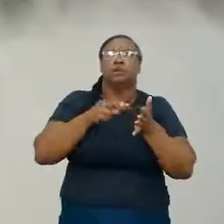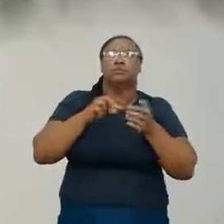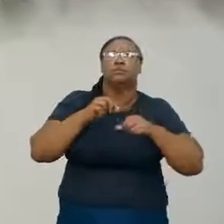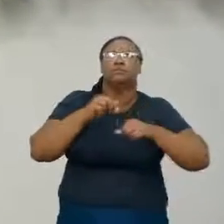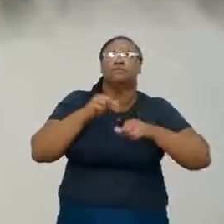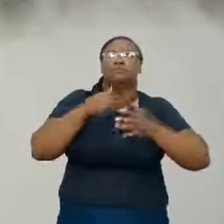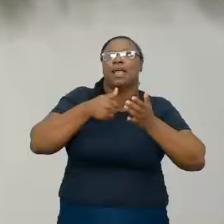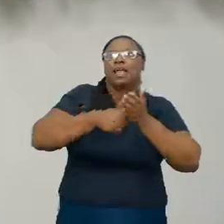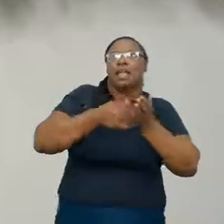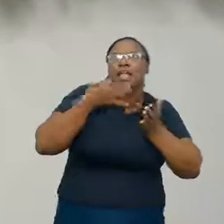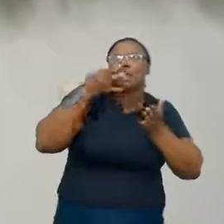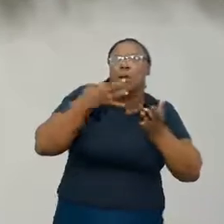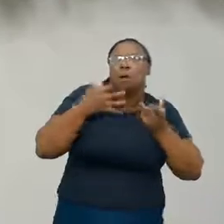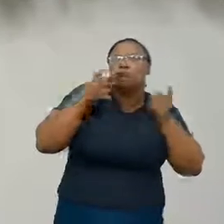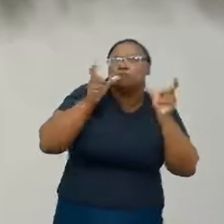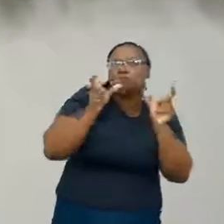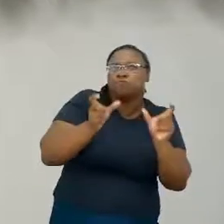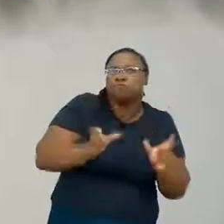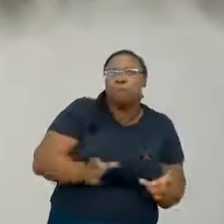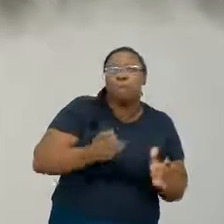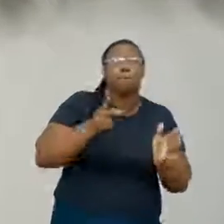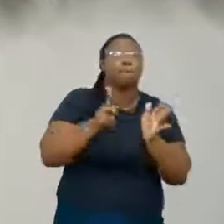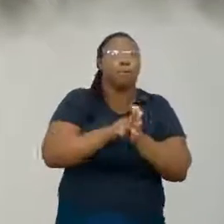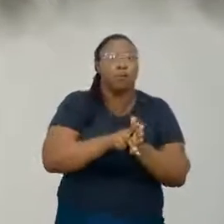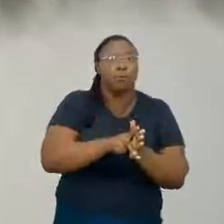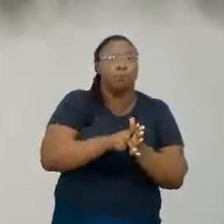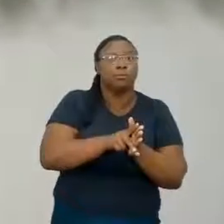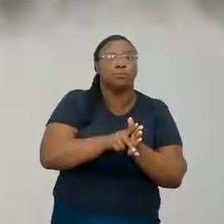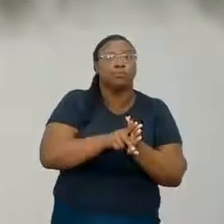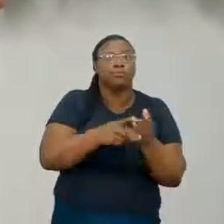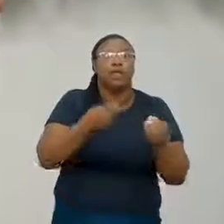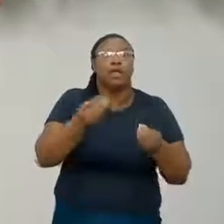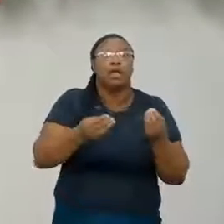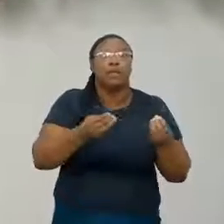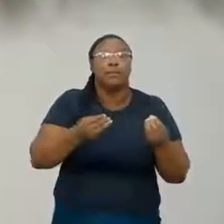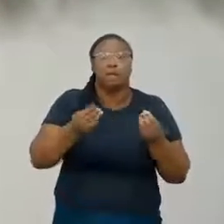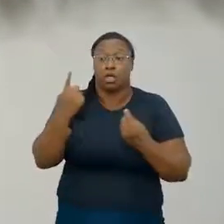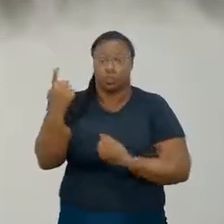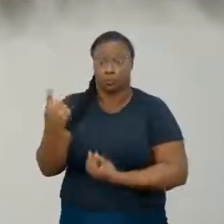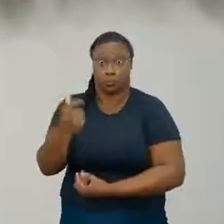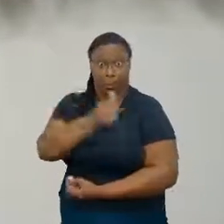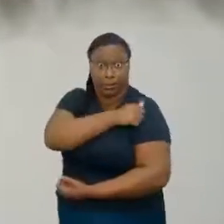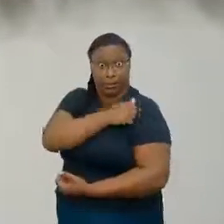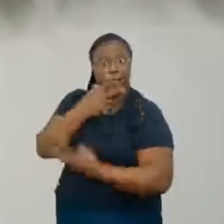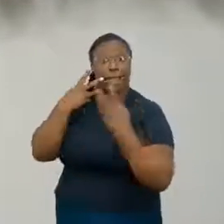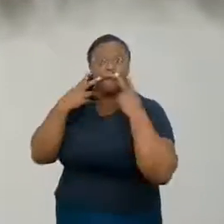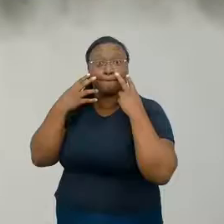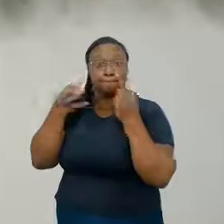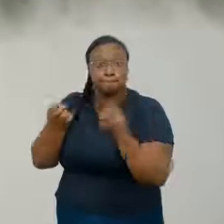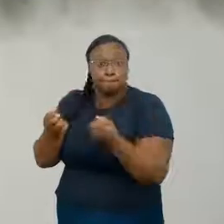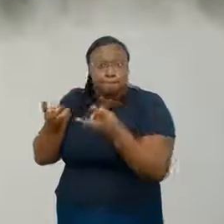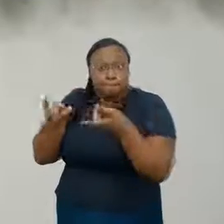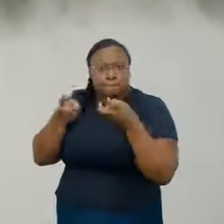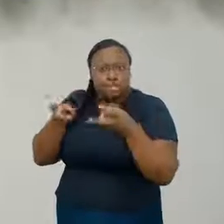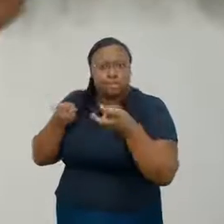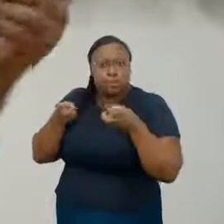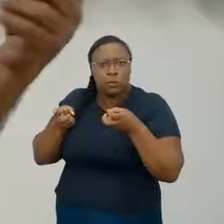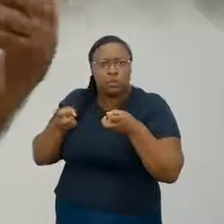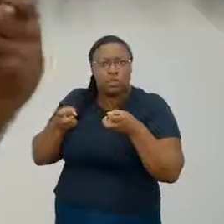ainda permanece ali dentro, né? Para o estudante perceber que, embora haja influência, como você disse, a identidade,